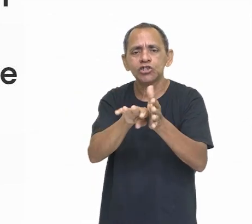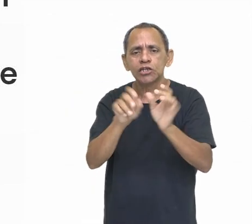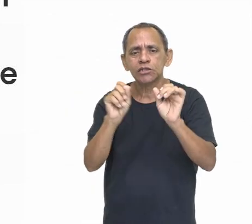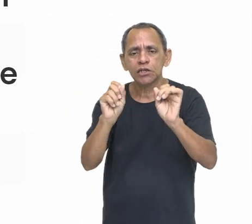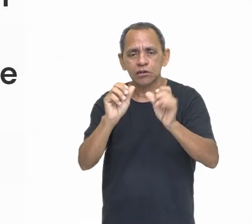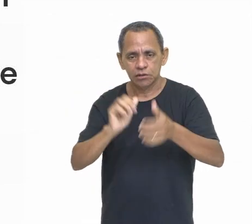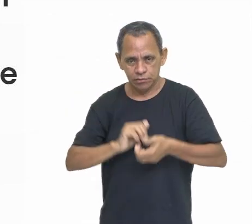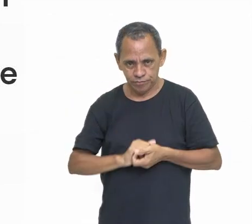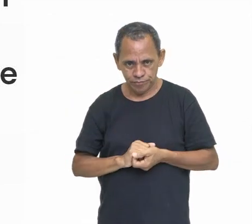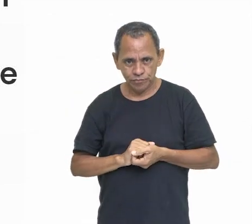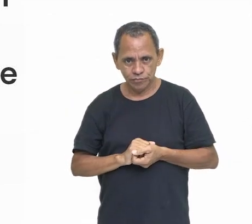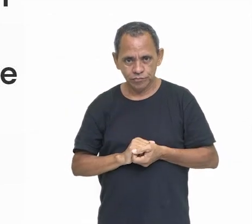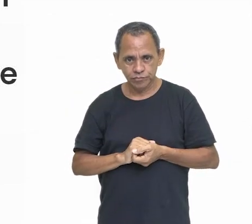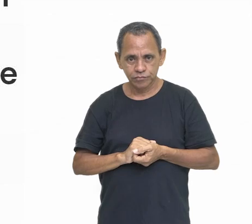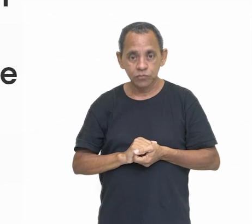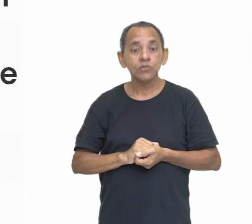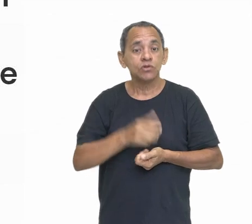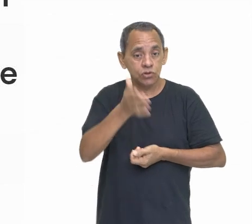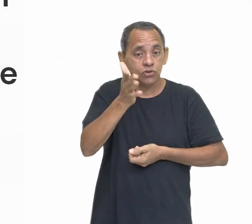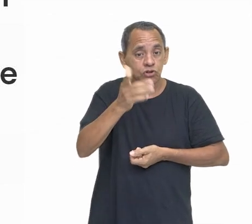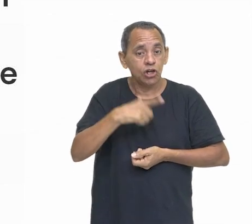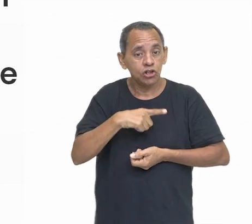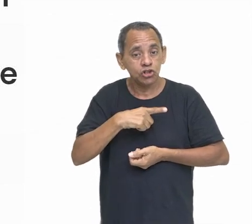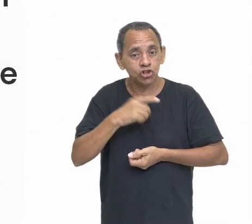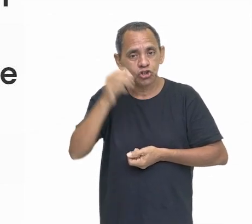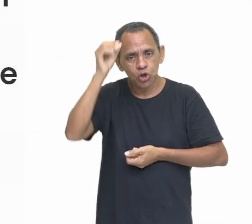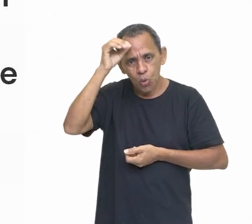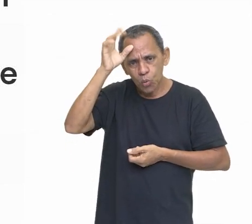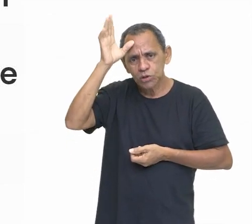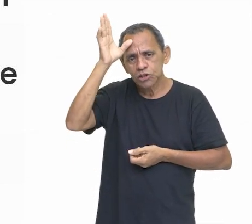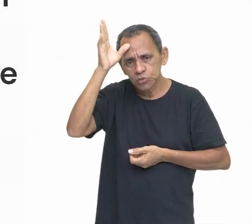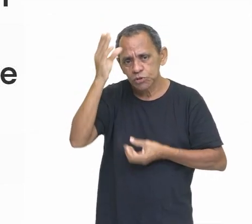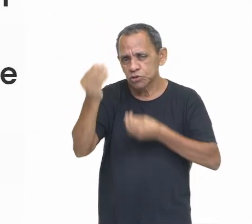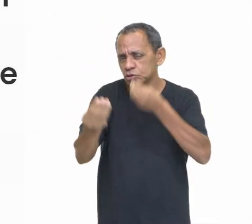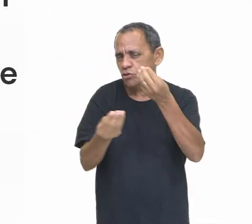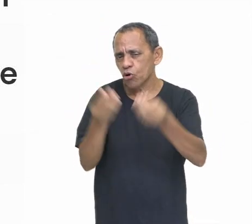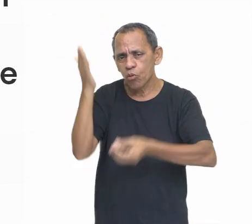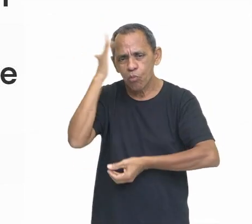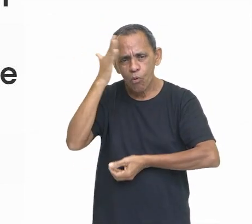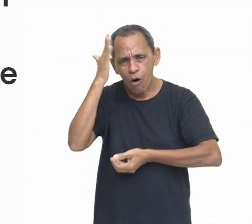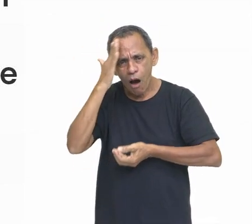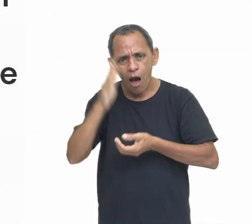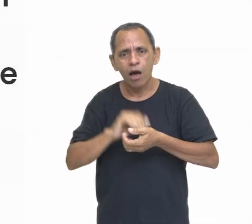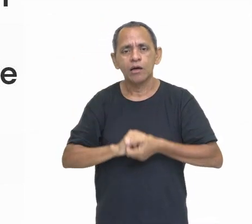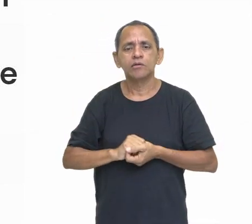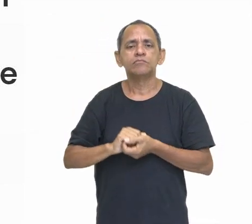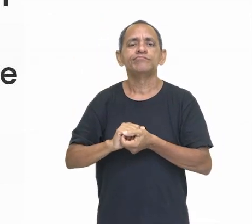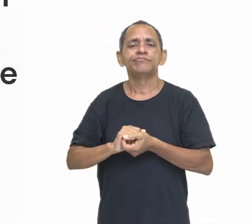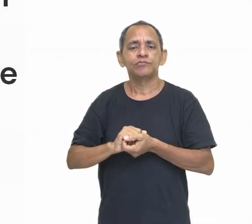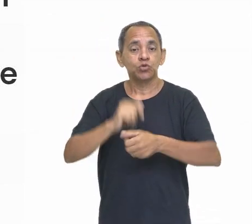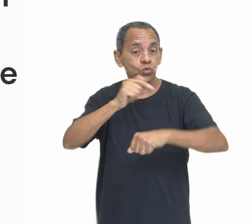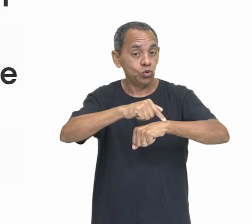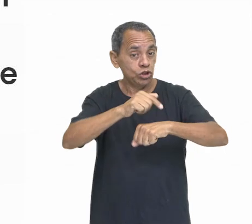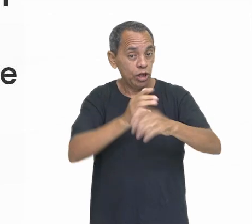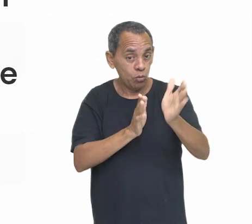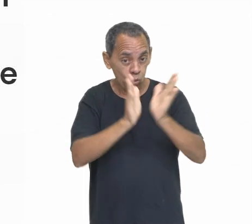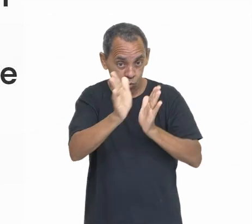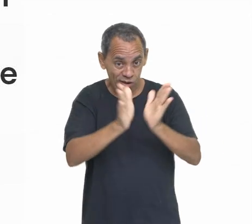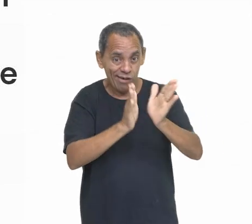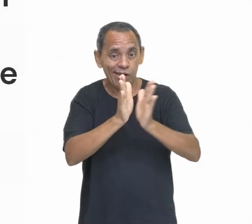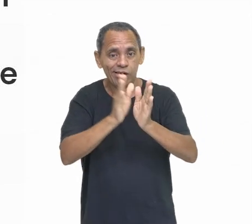quê? Que eles já possuíam essa compreensão do tempo cíclico e que retoma,